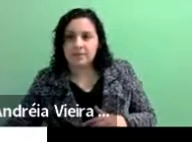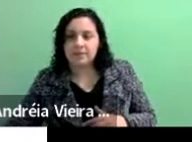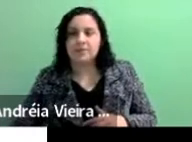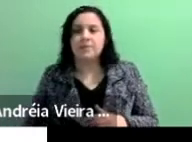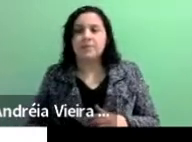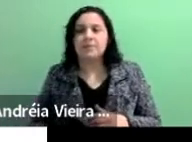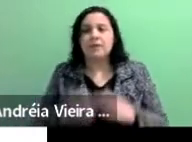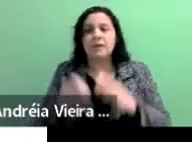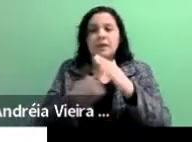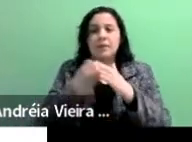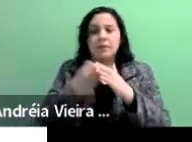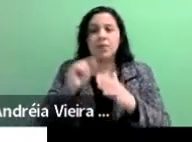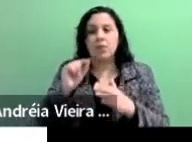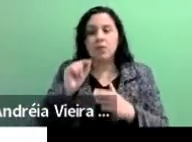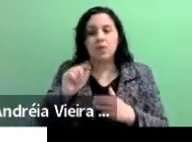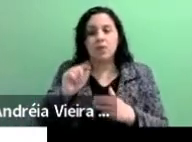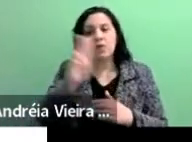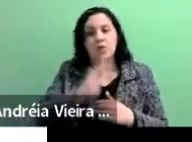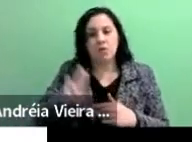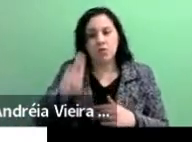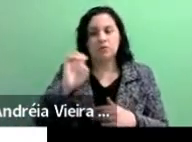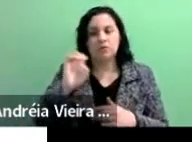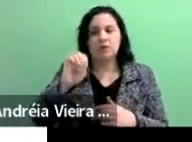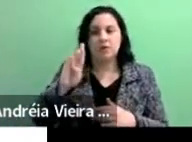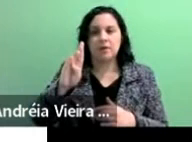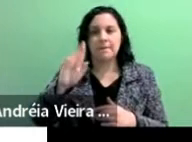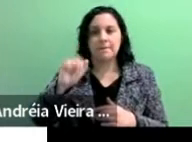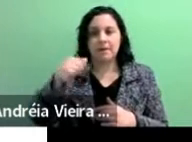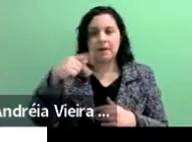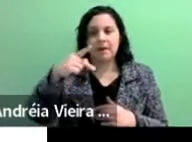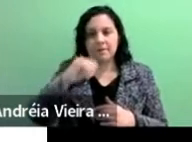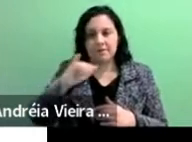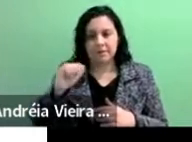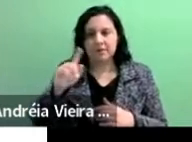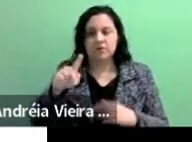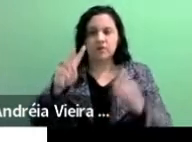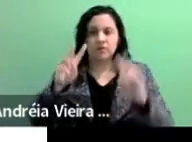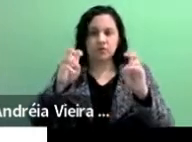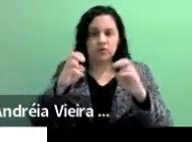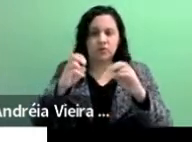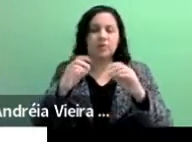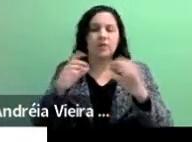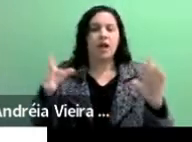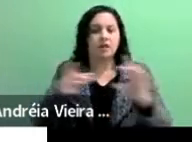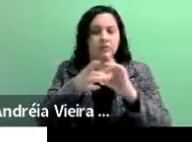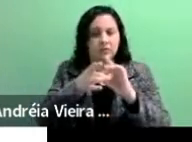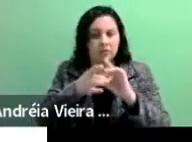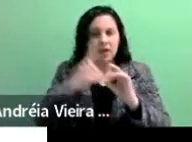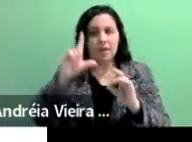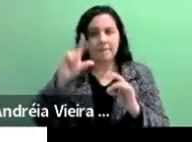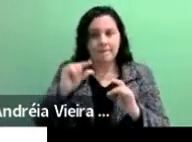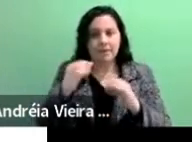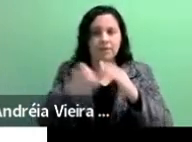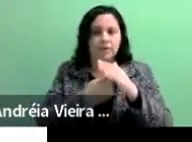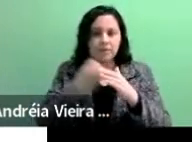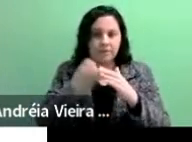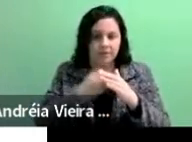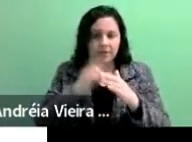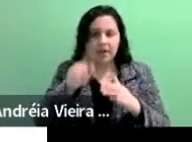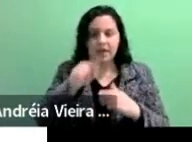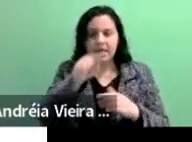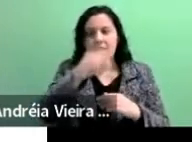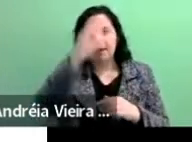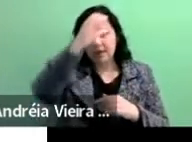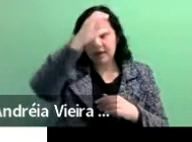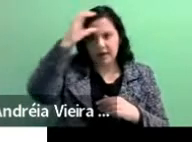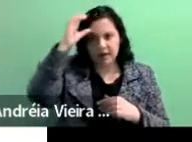Embrapi, então a maior parte realmente dos associados da ABS, das micro e pequenas empresas, são aí clientes das